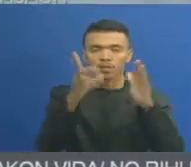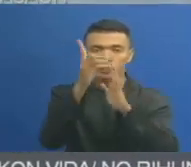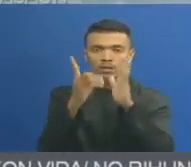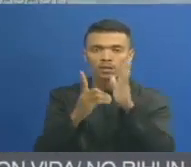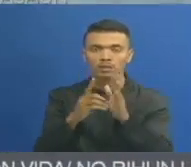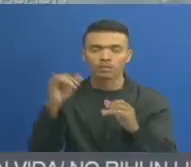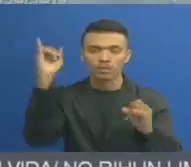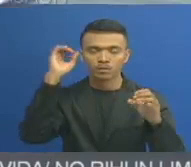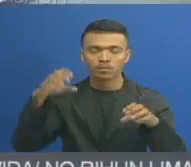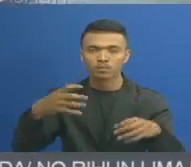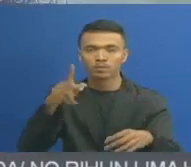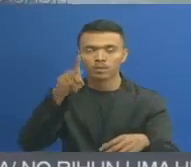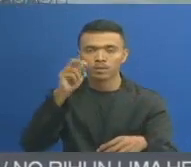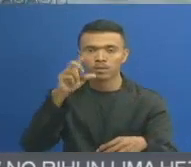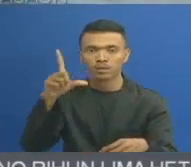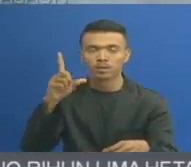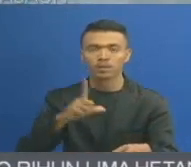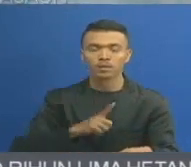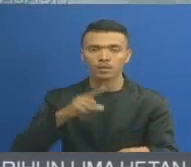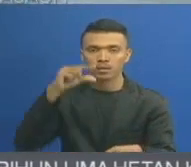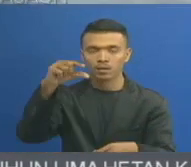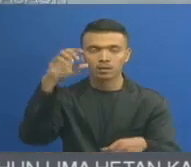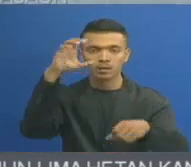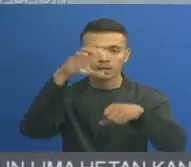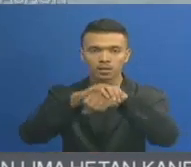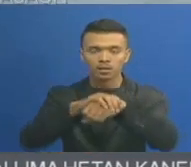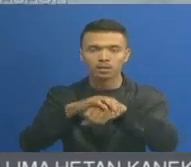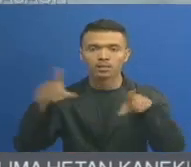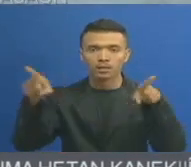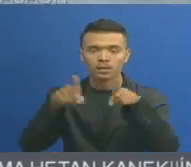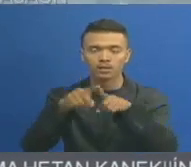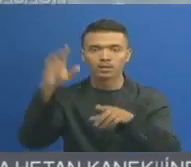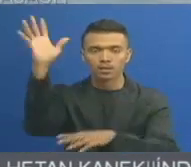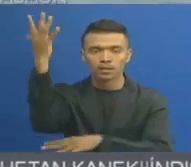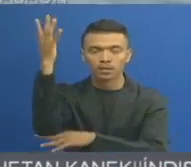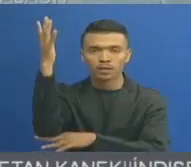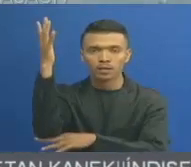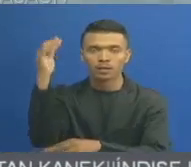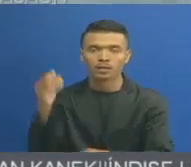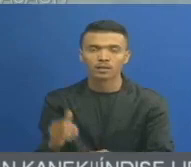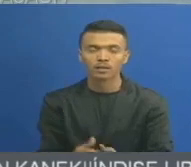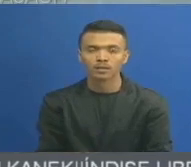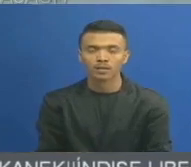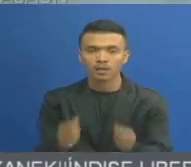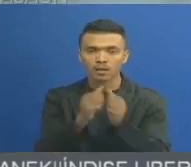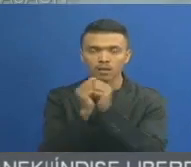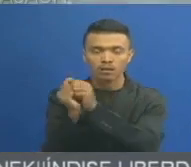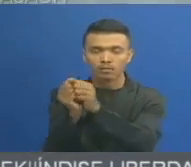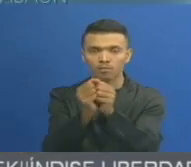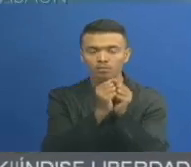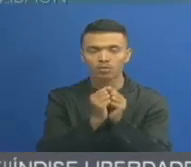Serviço de Informação Polícia, o PNTL Esquadra Laga prende Macanesan, Aikenari, o Aikear, Hamuto